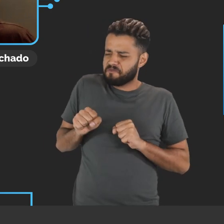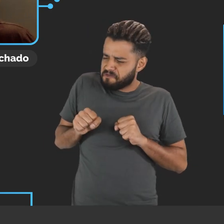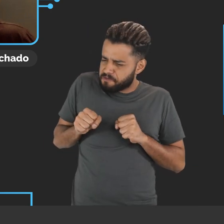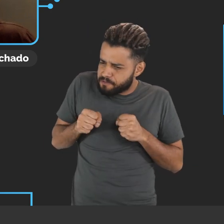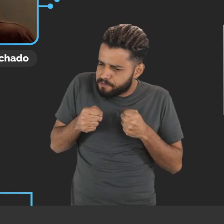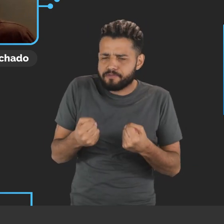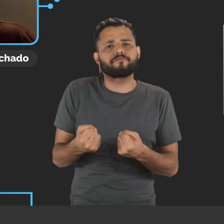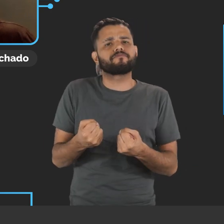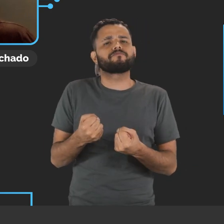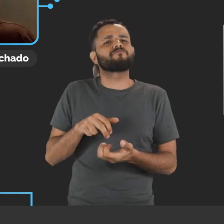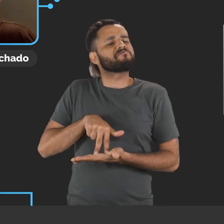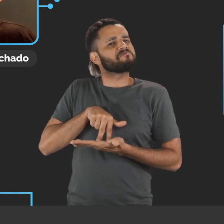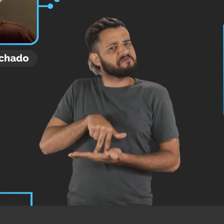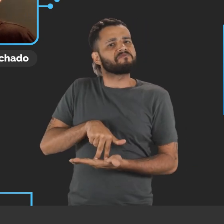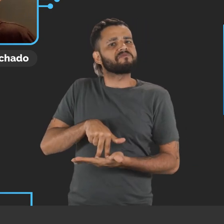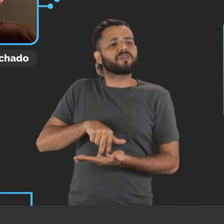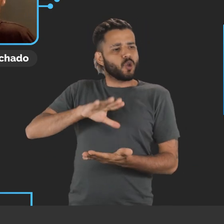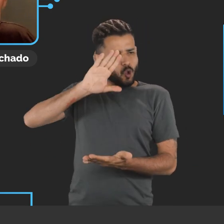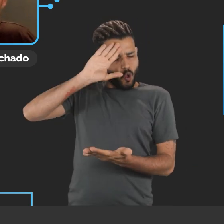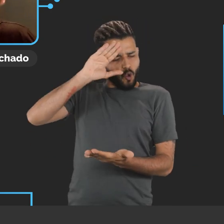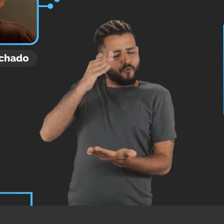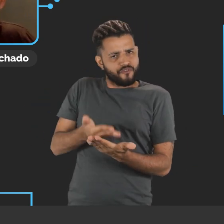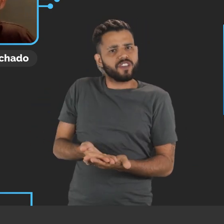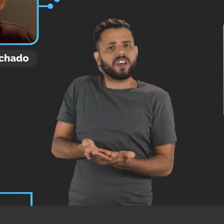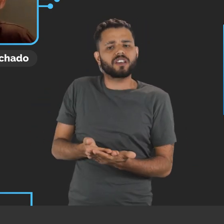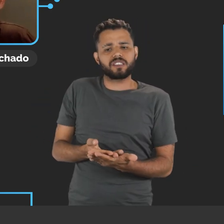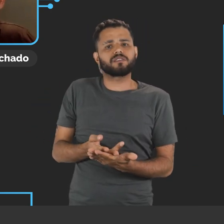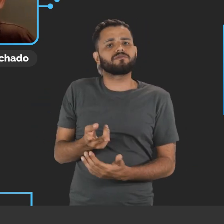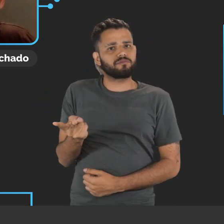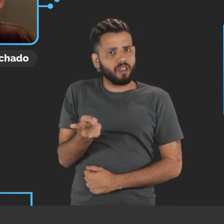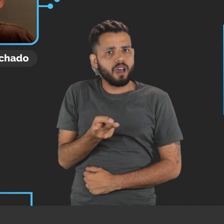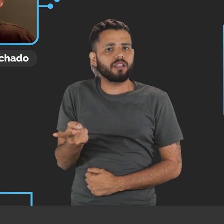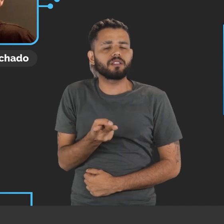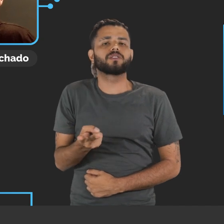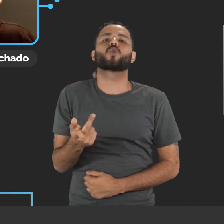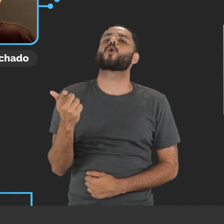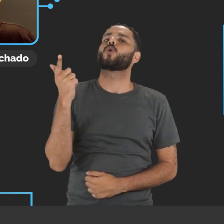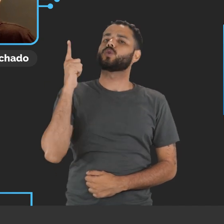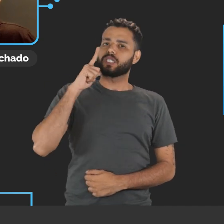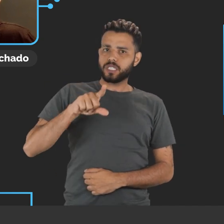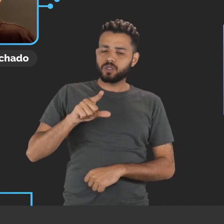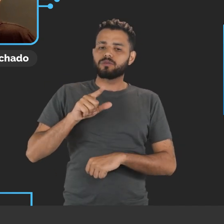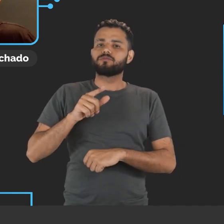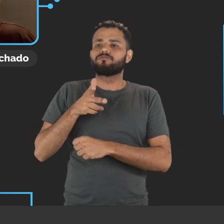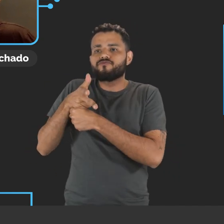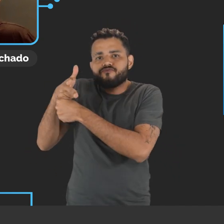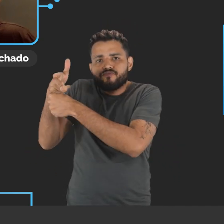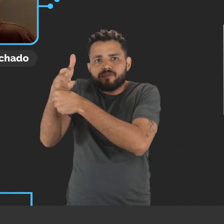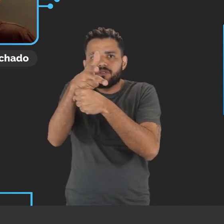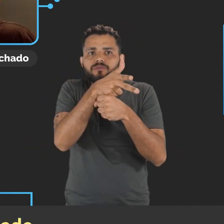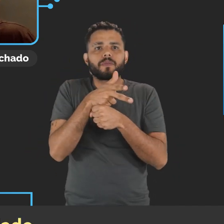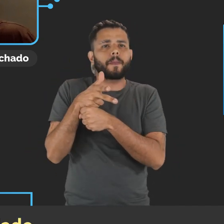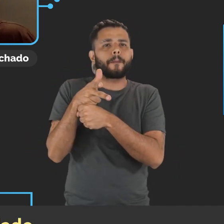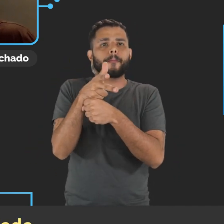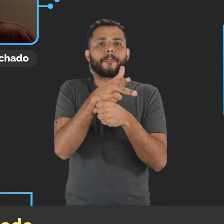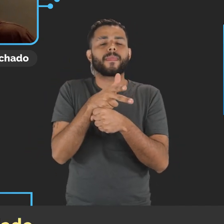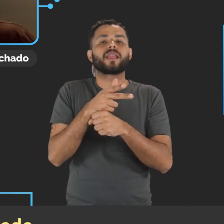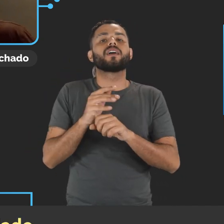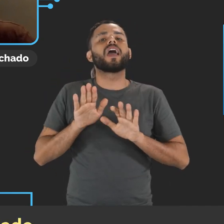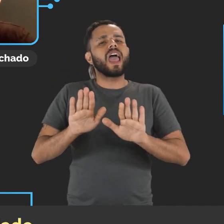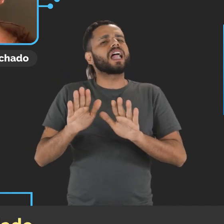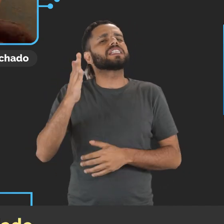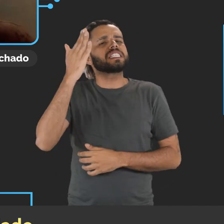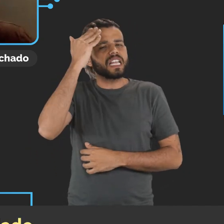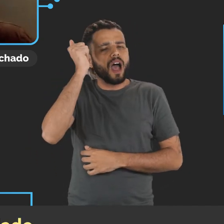e a confiança dessas meninas de que elas podiam fazer isso a partir do reconhecimento, não